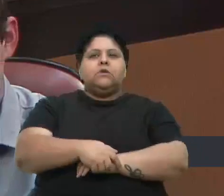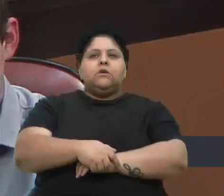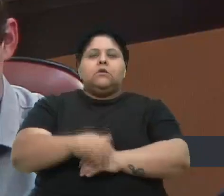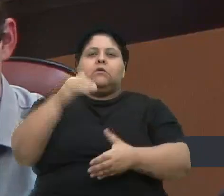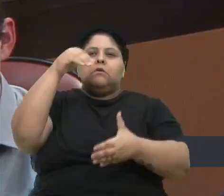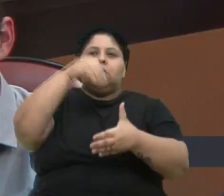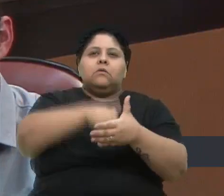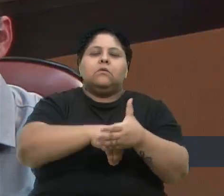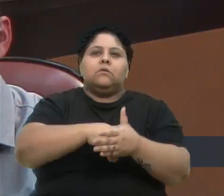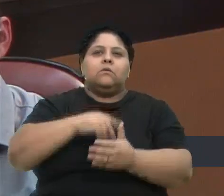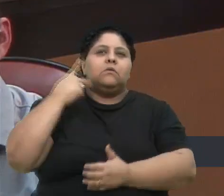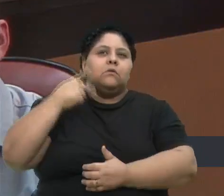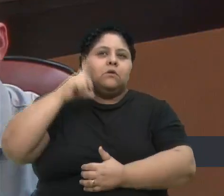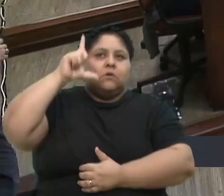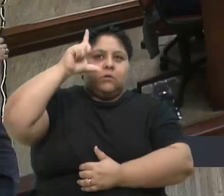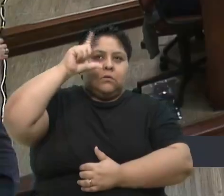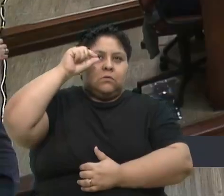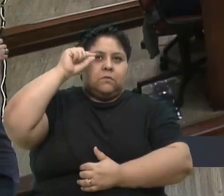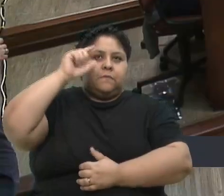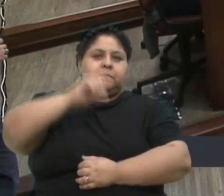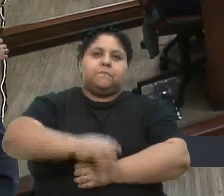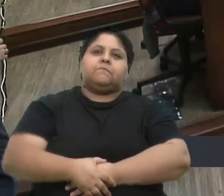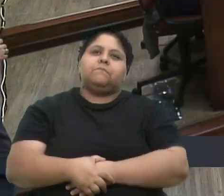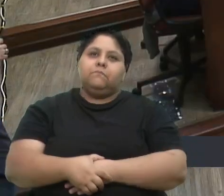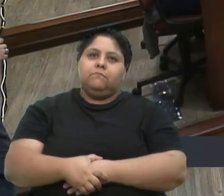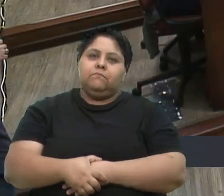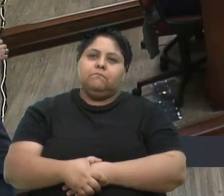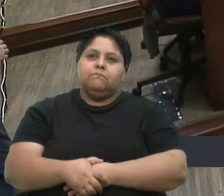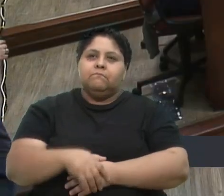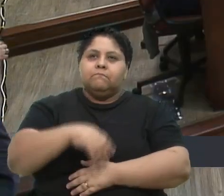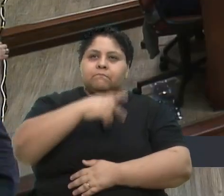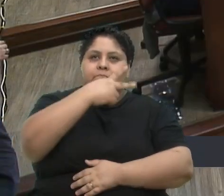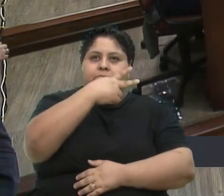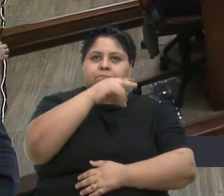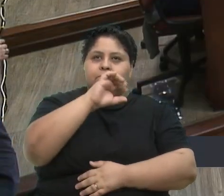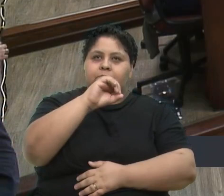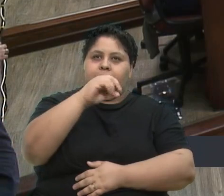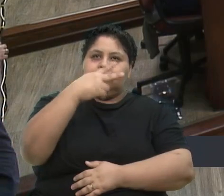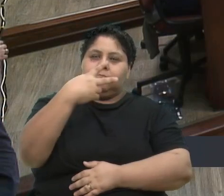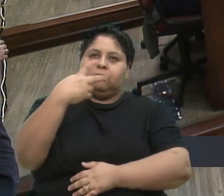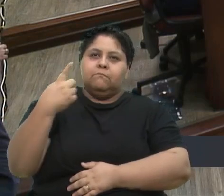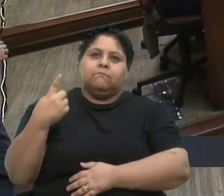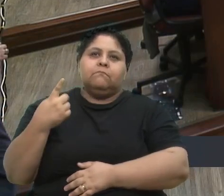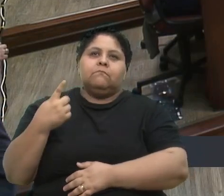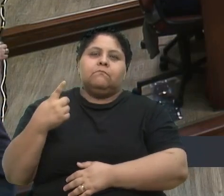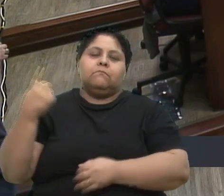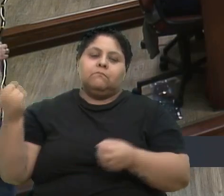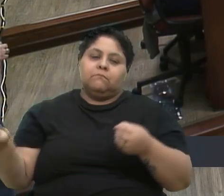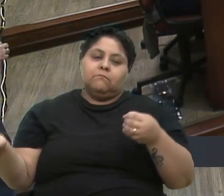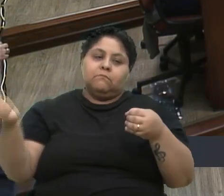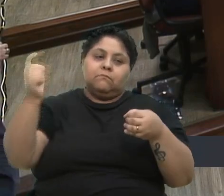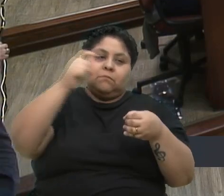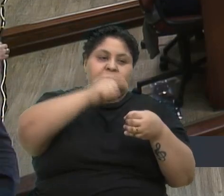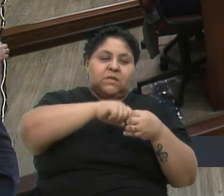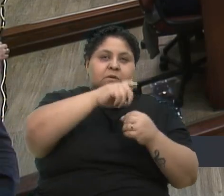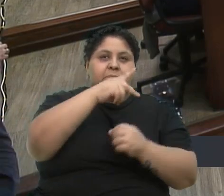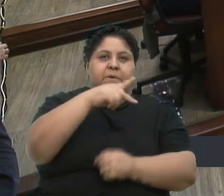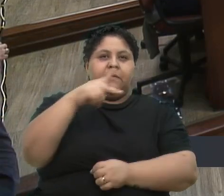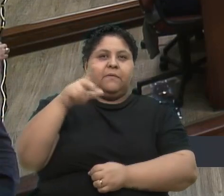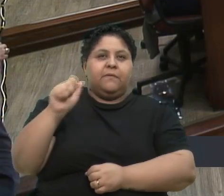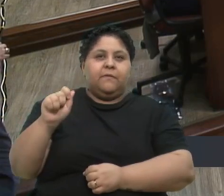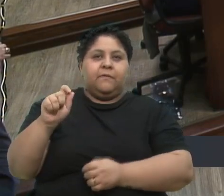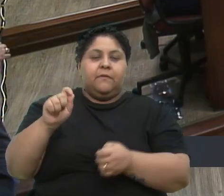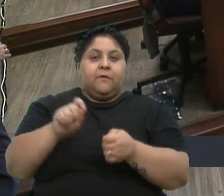presidente, caros colegas. Em 2021, quando votamos o PPA, eu fiz